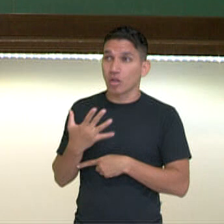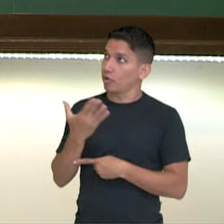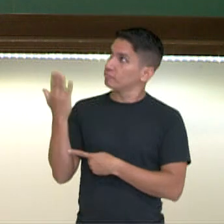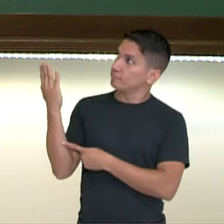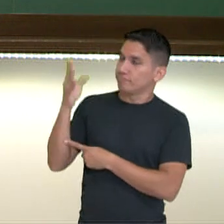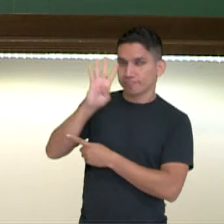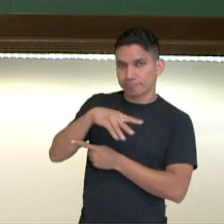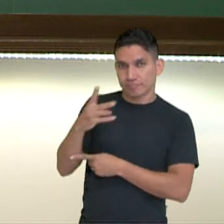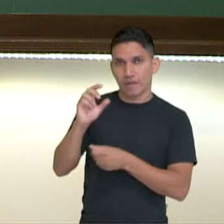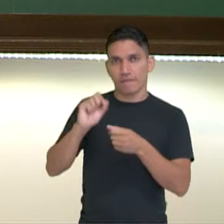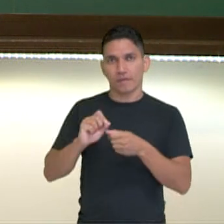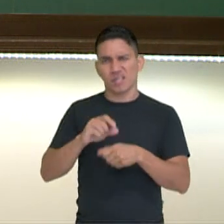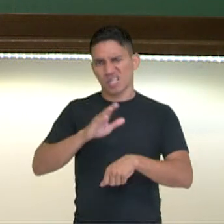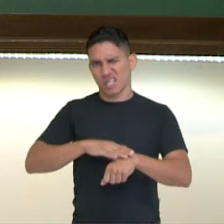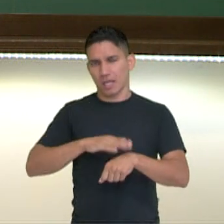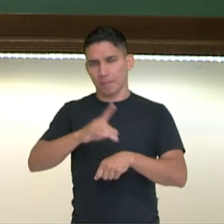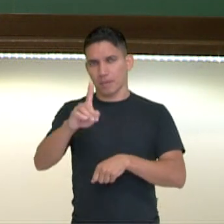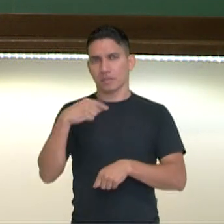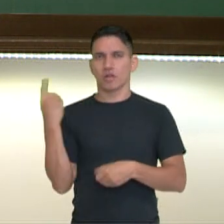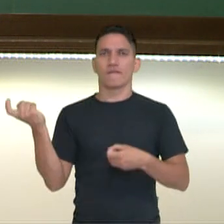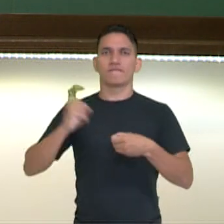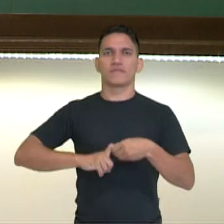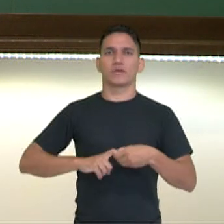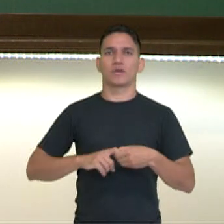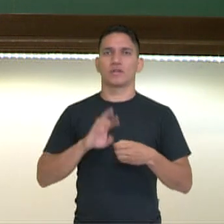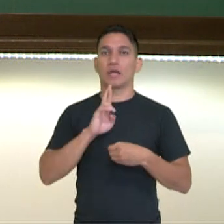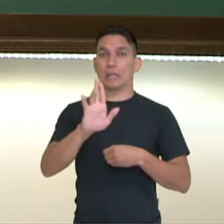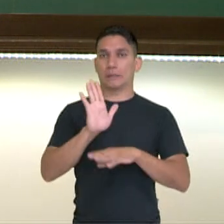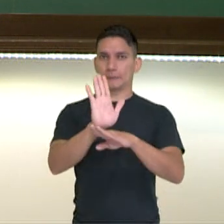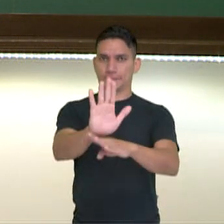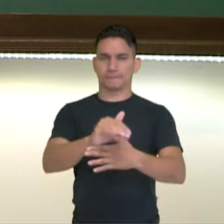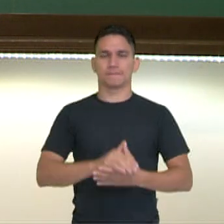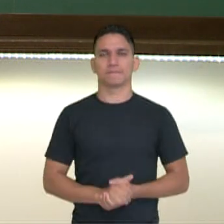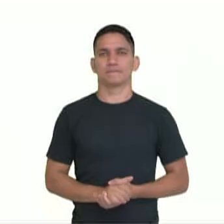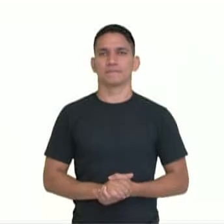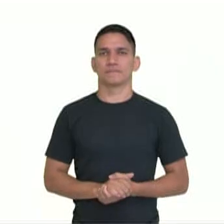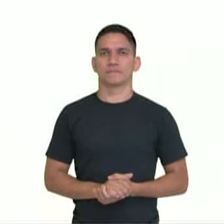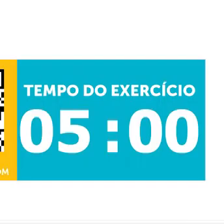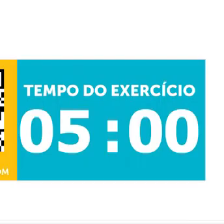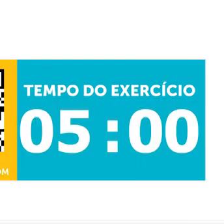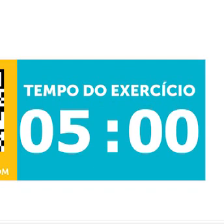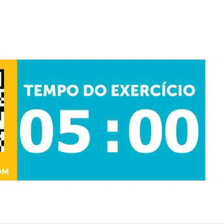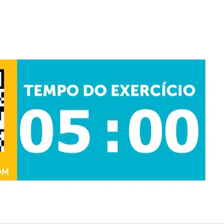para vocês resolverem. Um tempinho e a gente já vem para tirar as dúvidas de quem ficou.